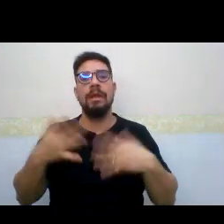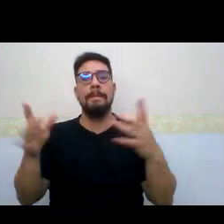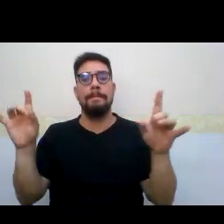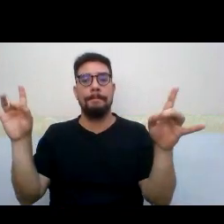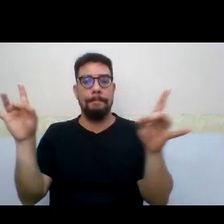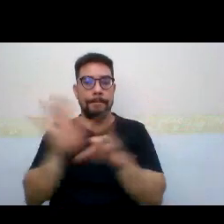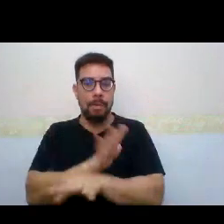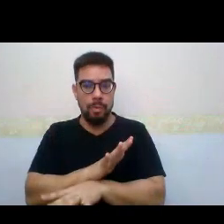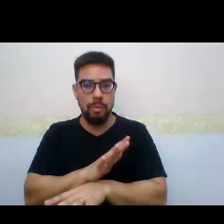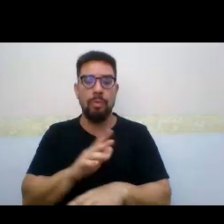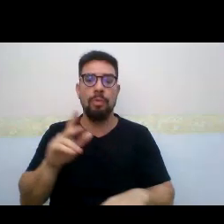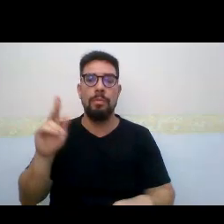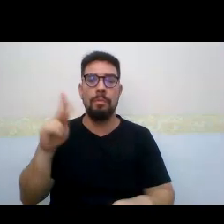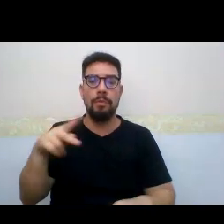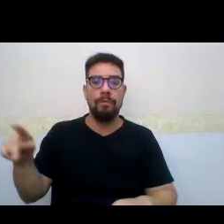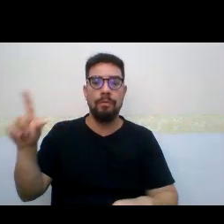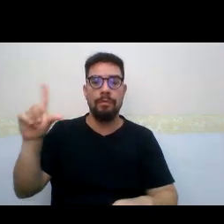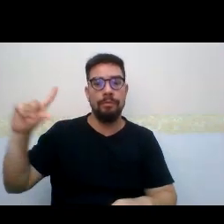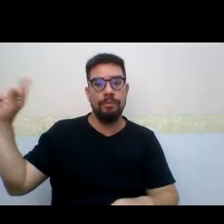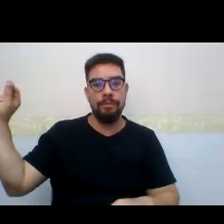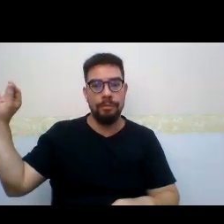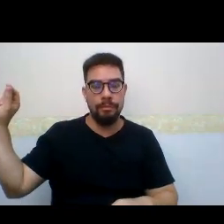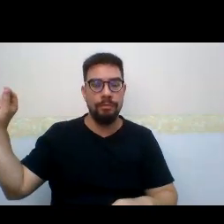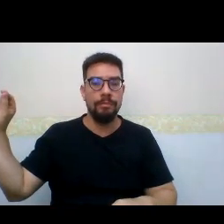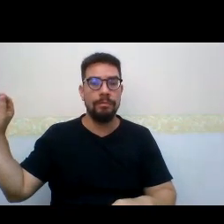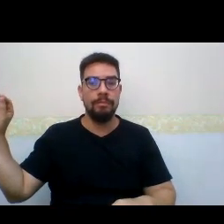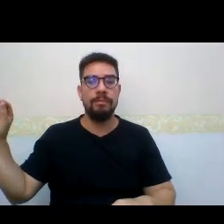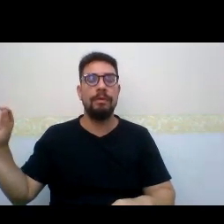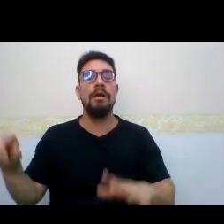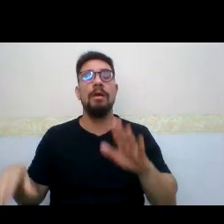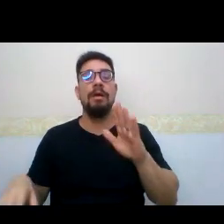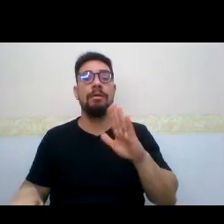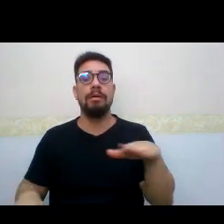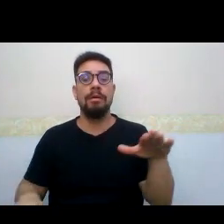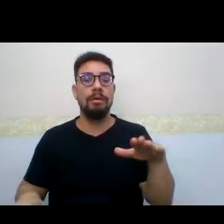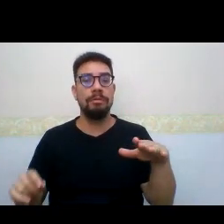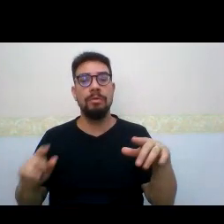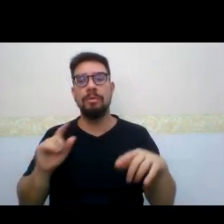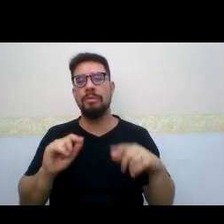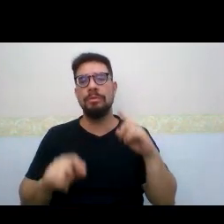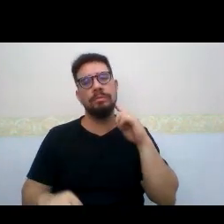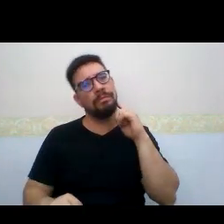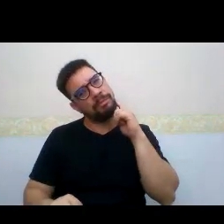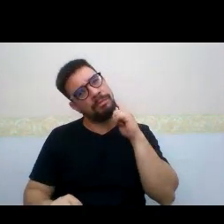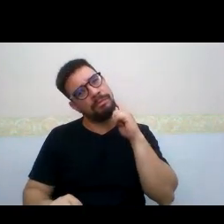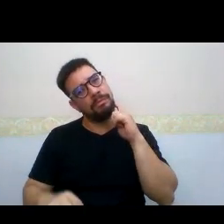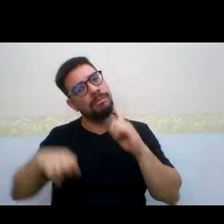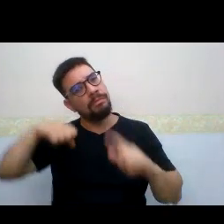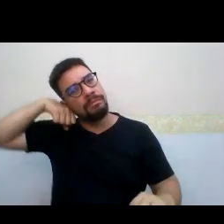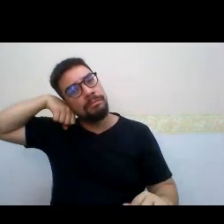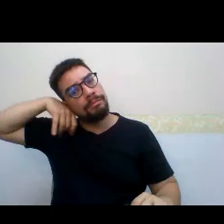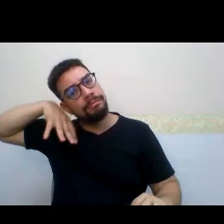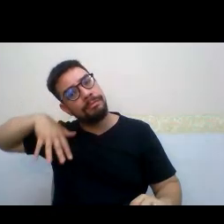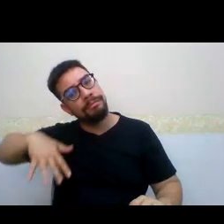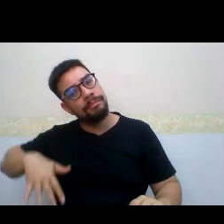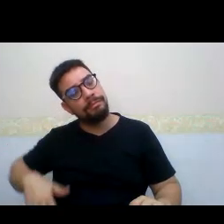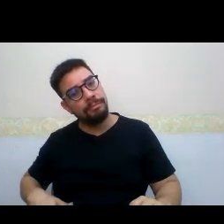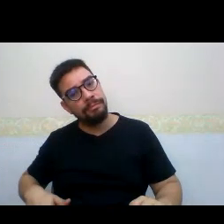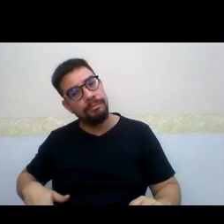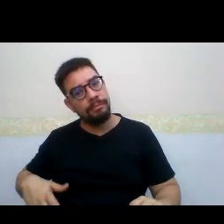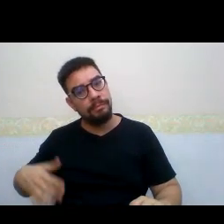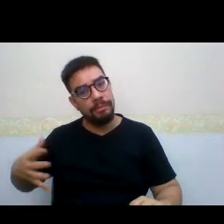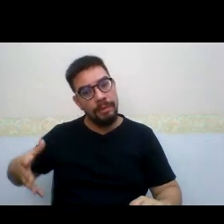criança se afasta da professora, né, e que ela tomba a cabecinha para o lado, quase nada fica dentro da cabeça dela.